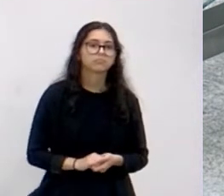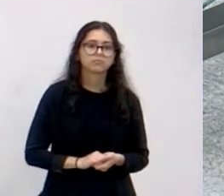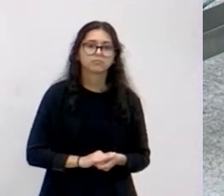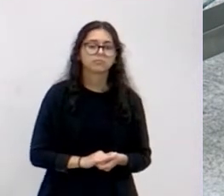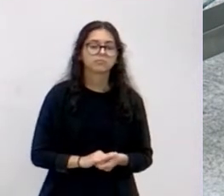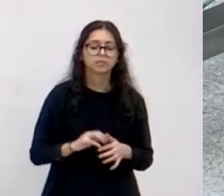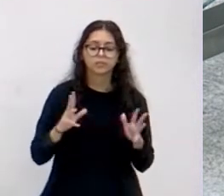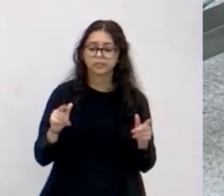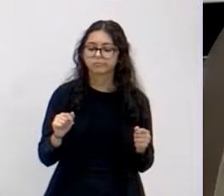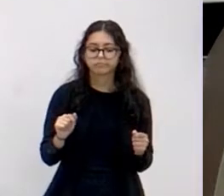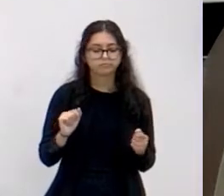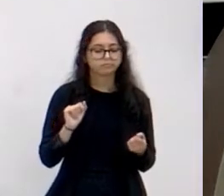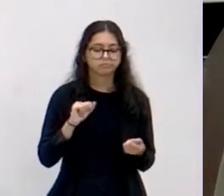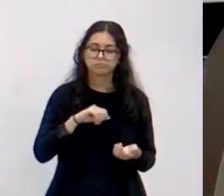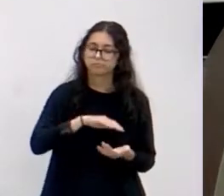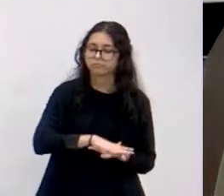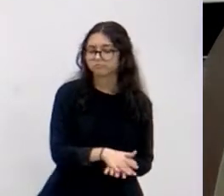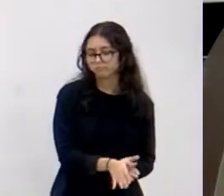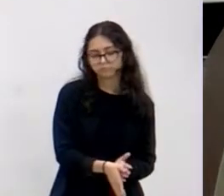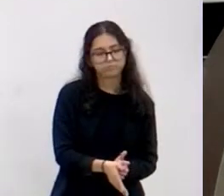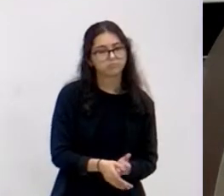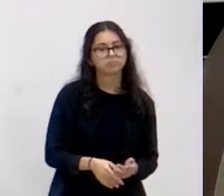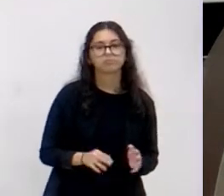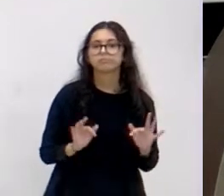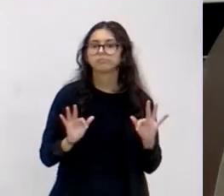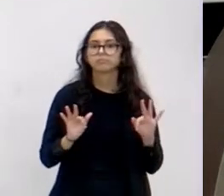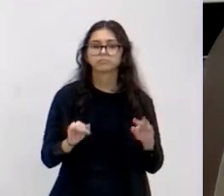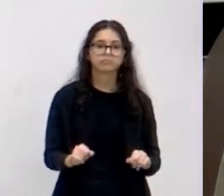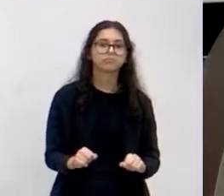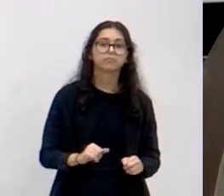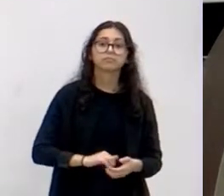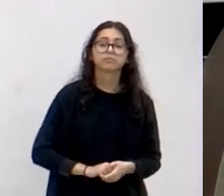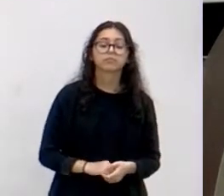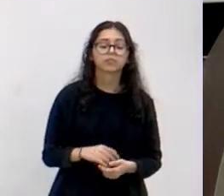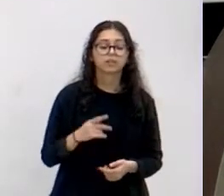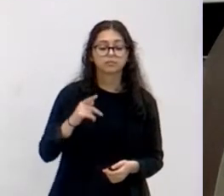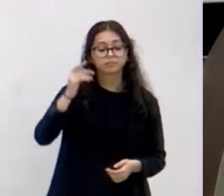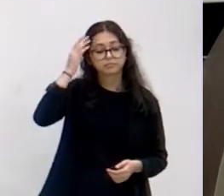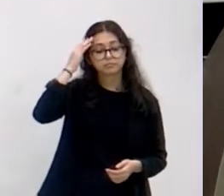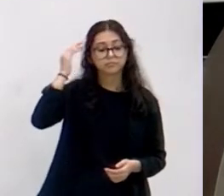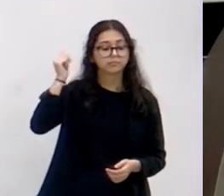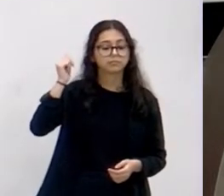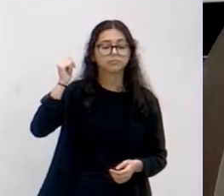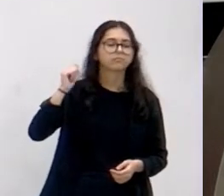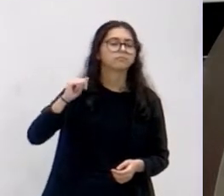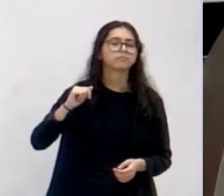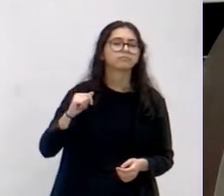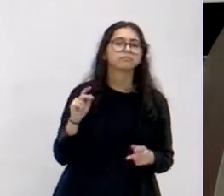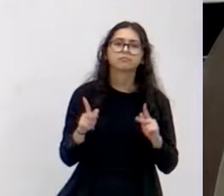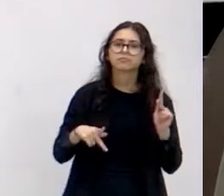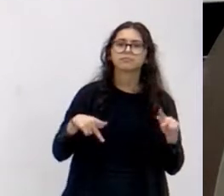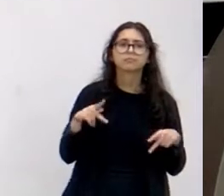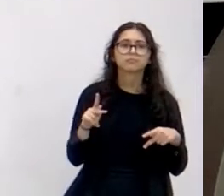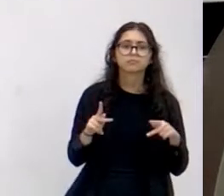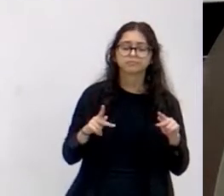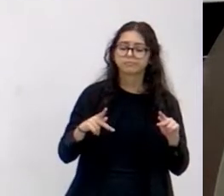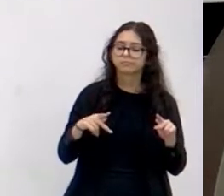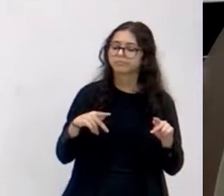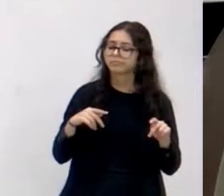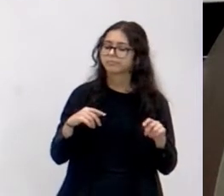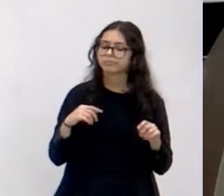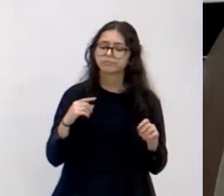das vezes a sua imaginação não pensa ou não elabora o melhor ela sempre parece caminhar na direção